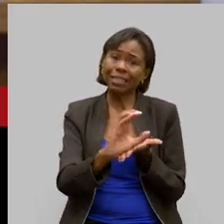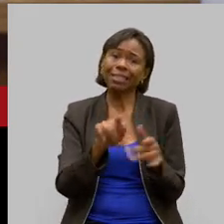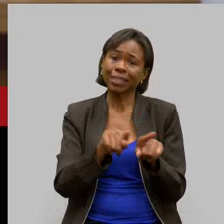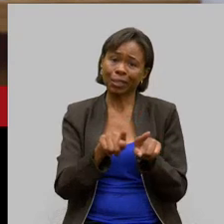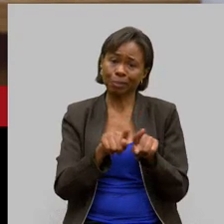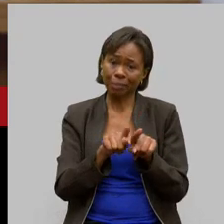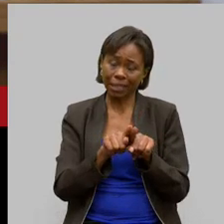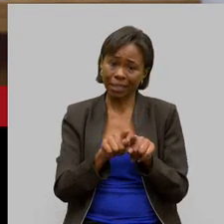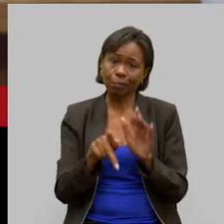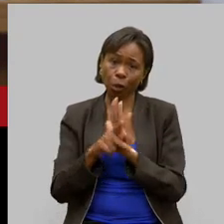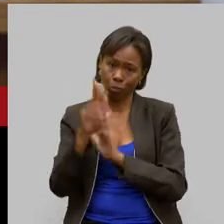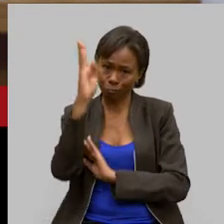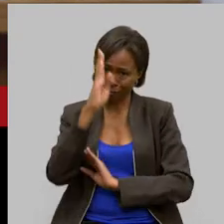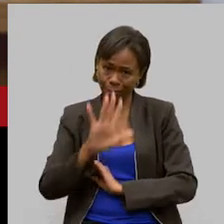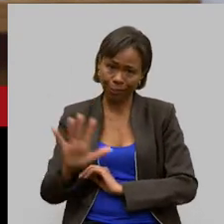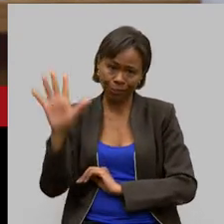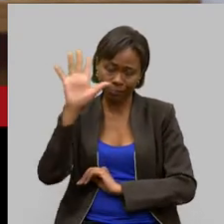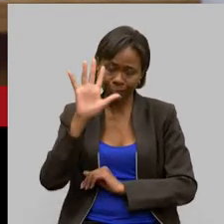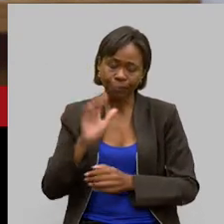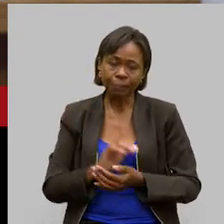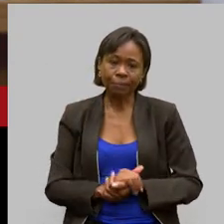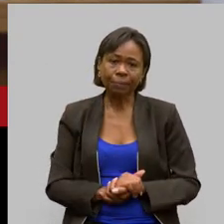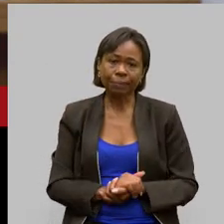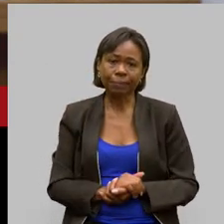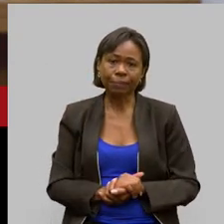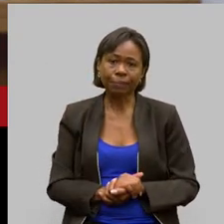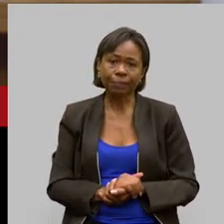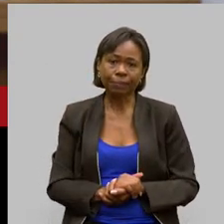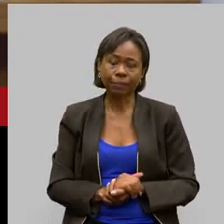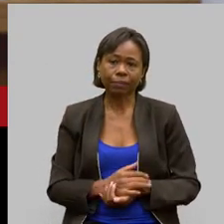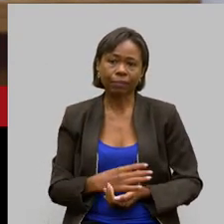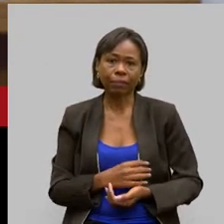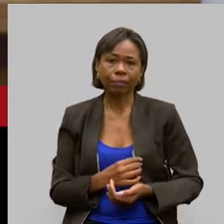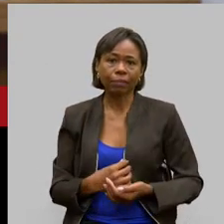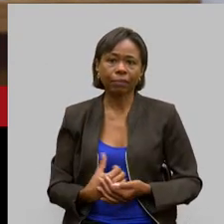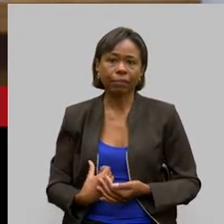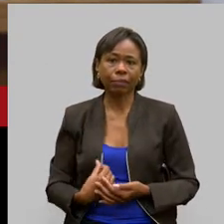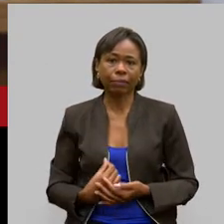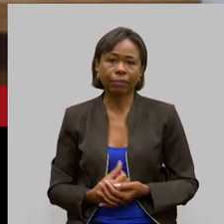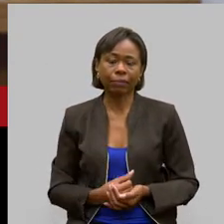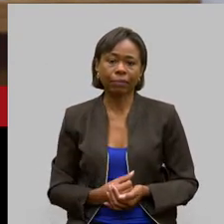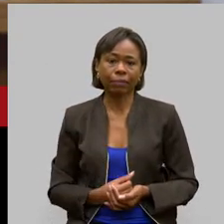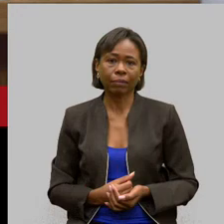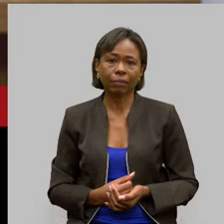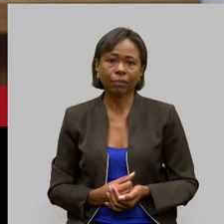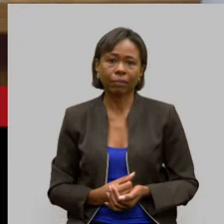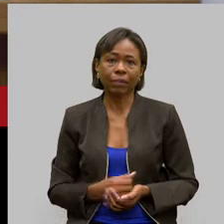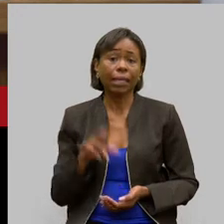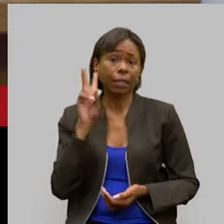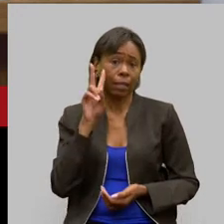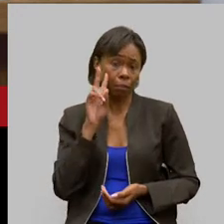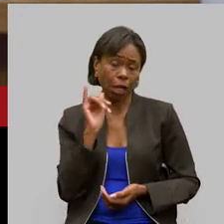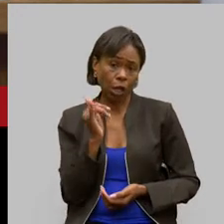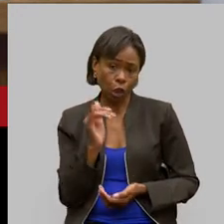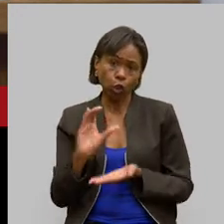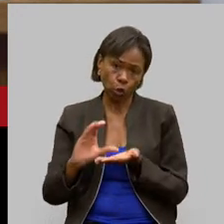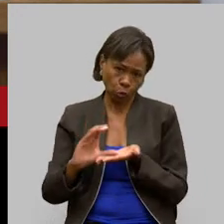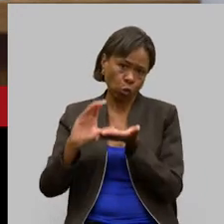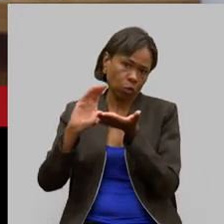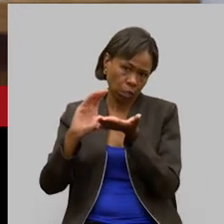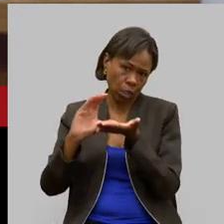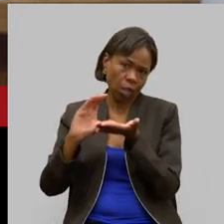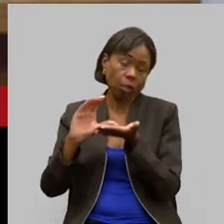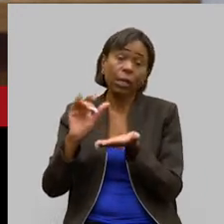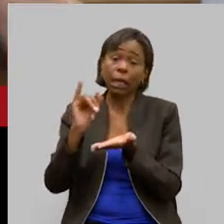Nacional e eh a lembrando aqui do do do Conselho ainda estamos Com